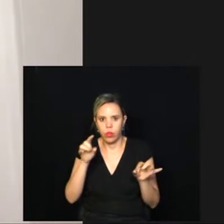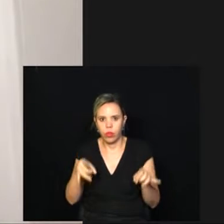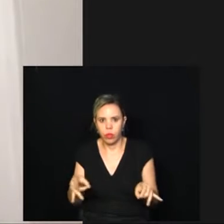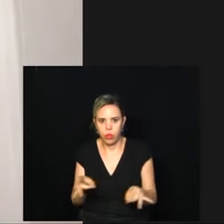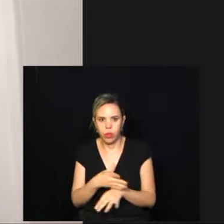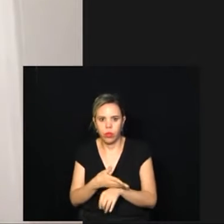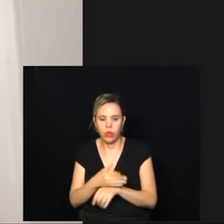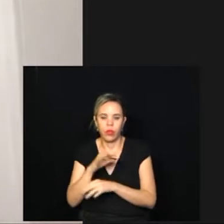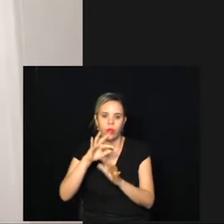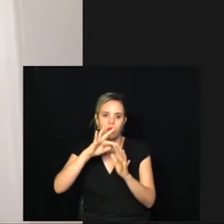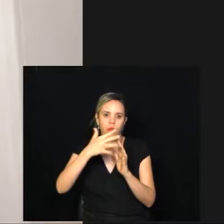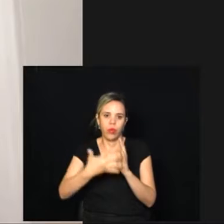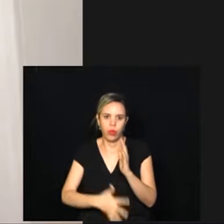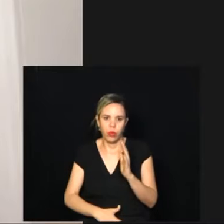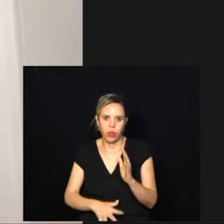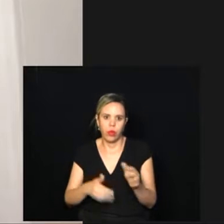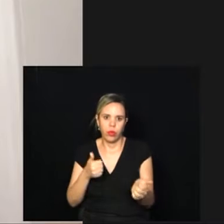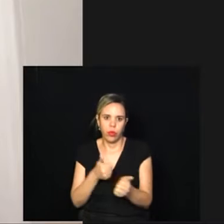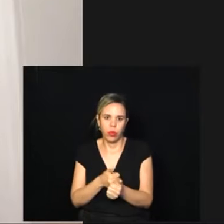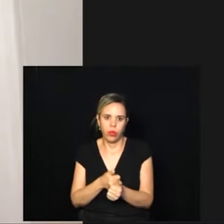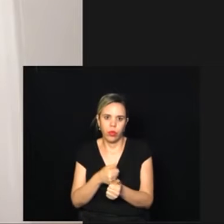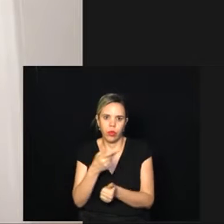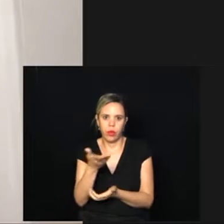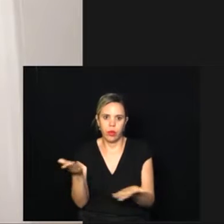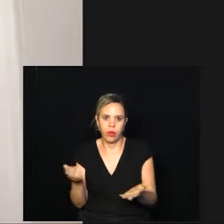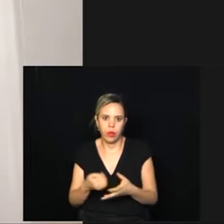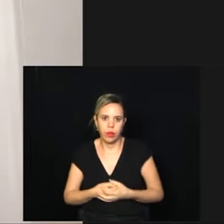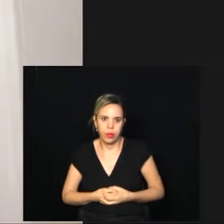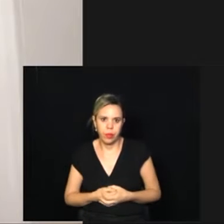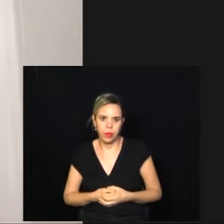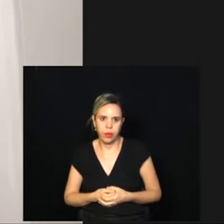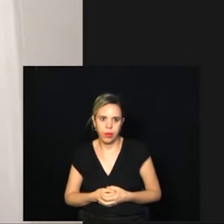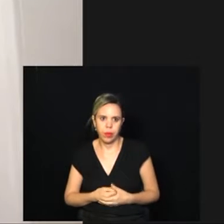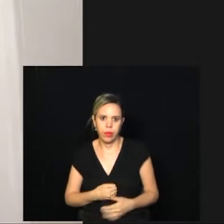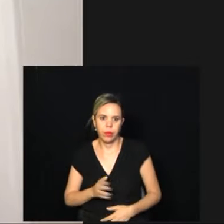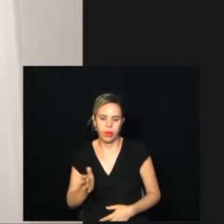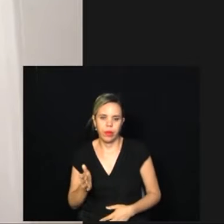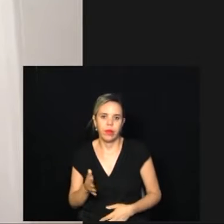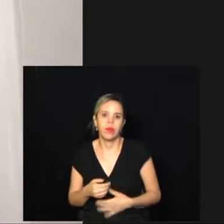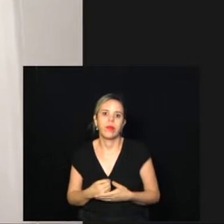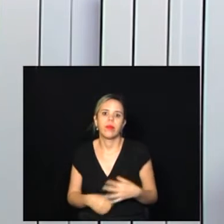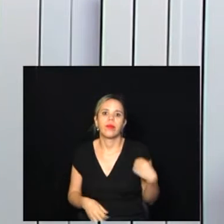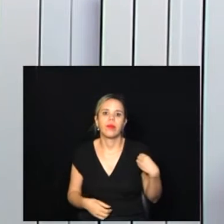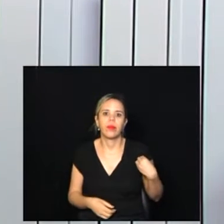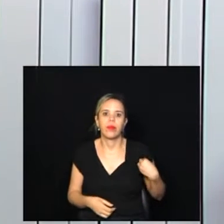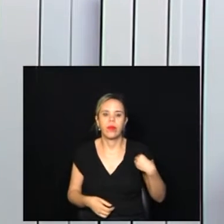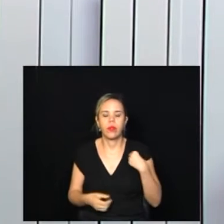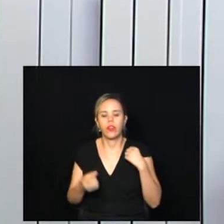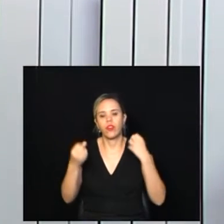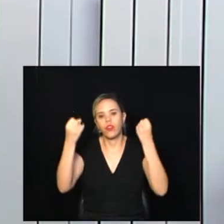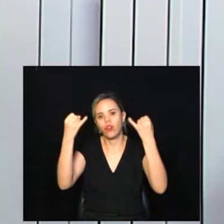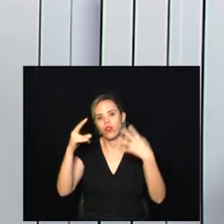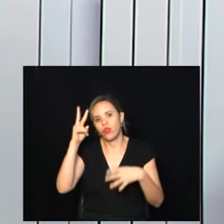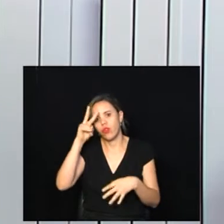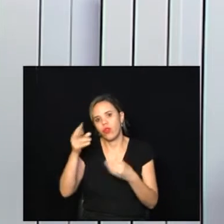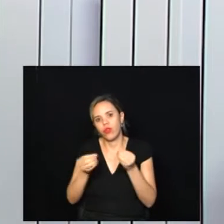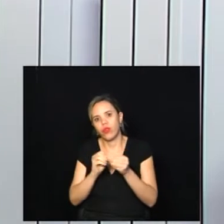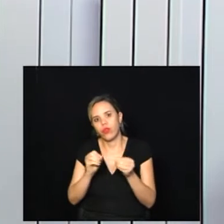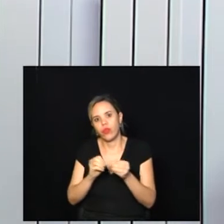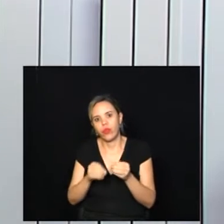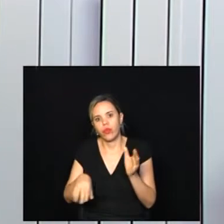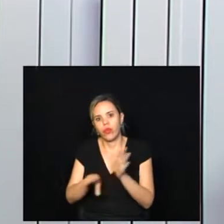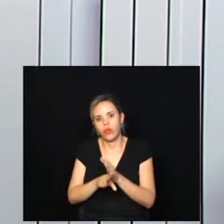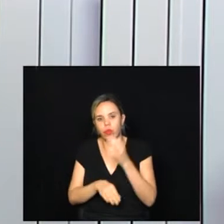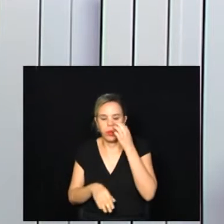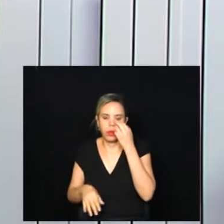para o outono e pertinho aí de vocês. Ótimo, então já já nós vamos contar aí a sua história, como é que você foi